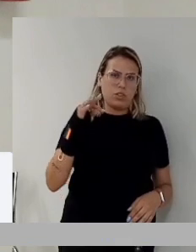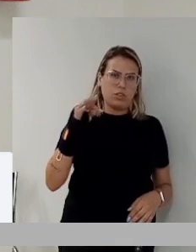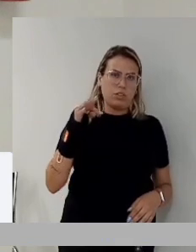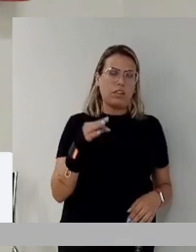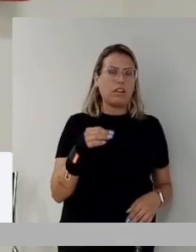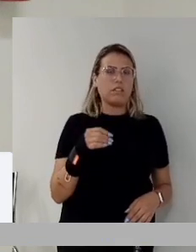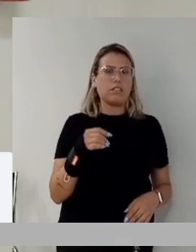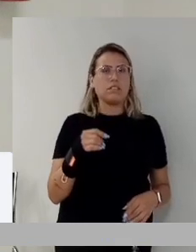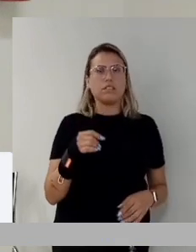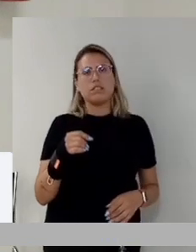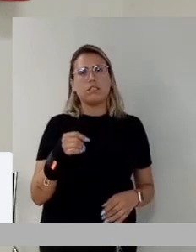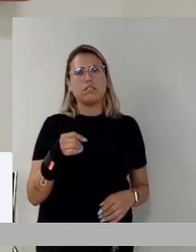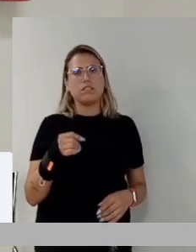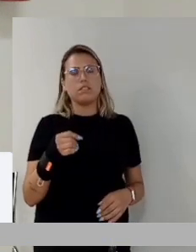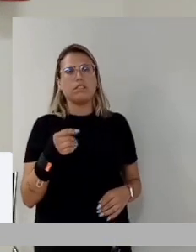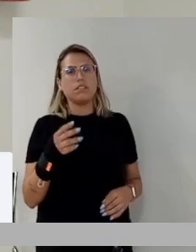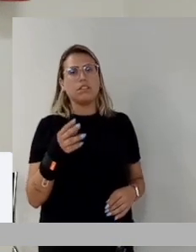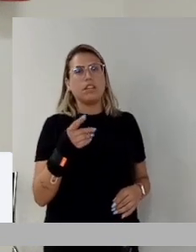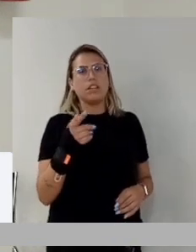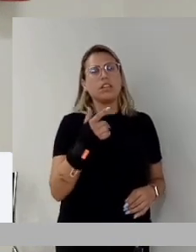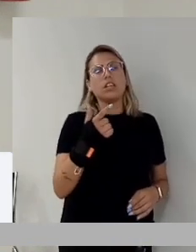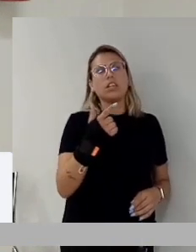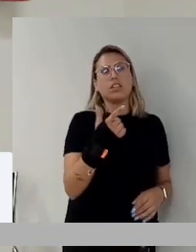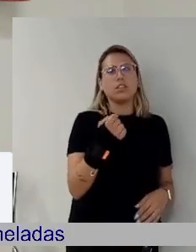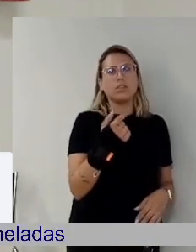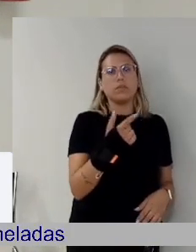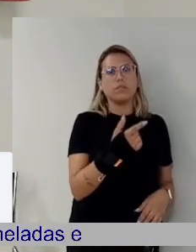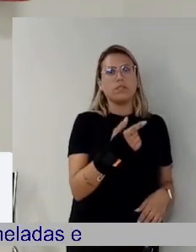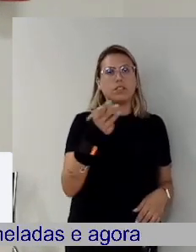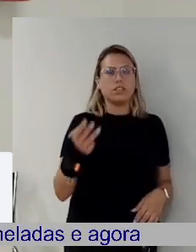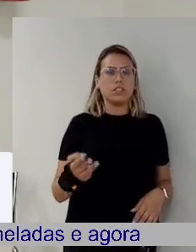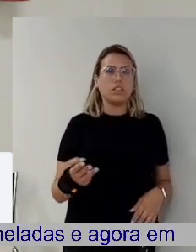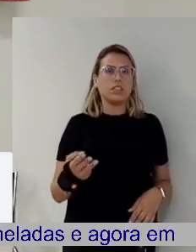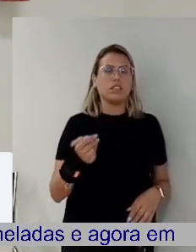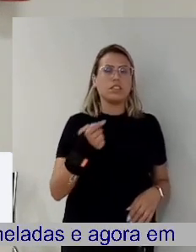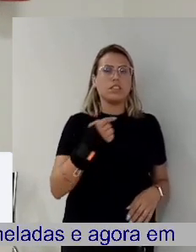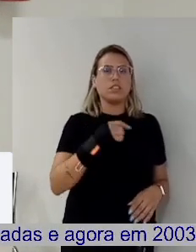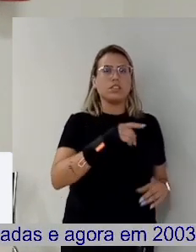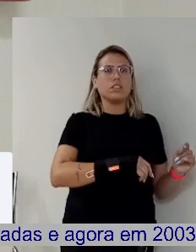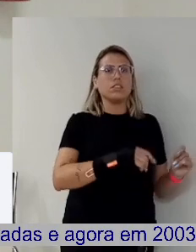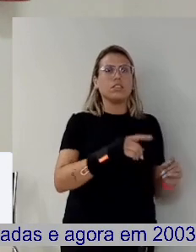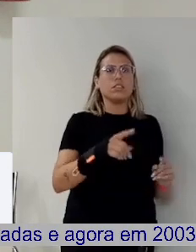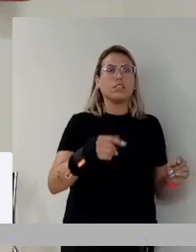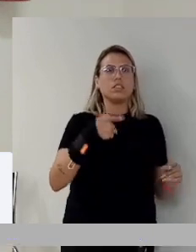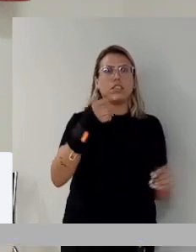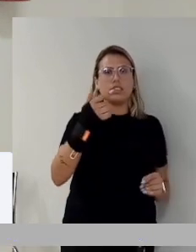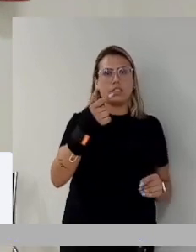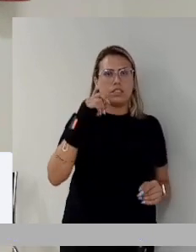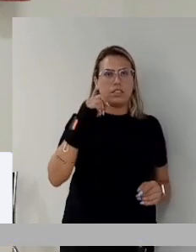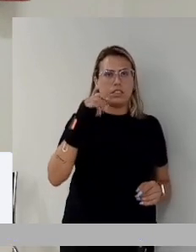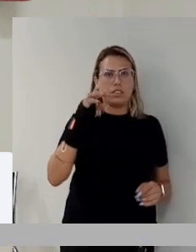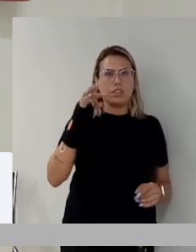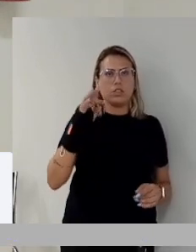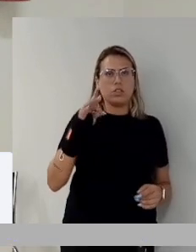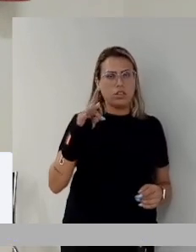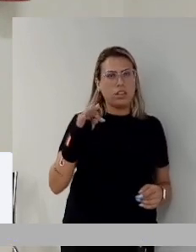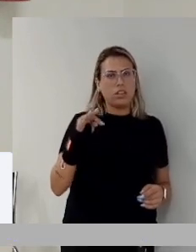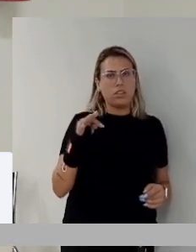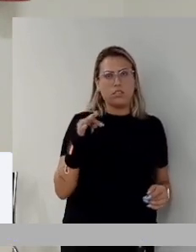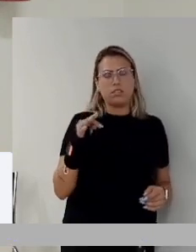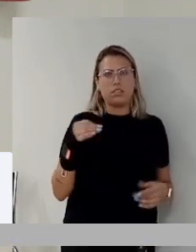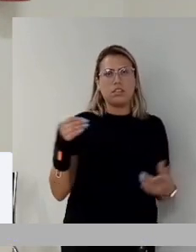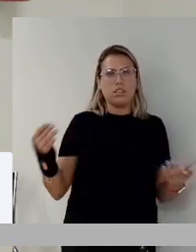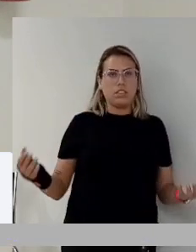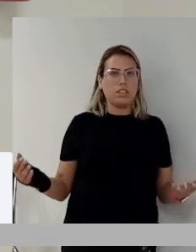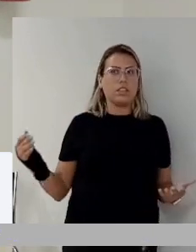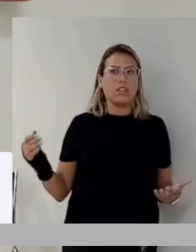22 para 67 Ton e agora em 2023 fechamos em 70 Ton né quer